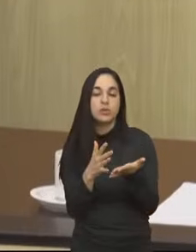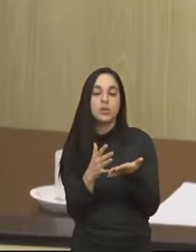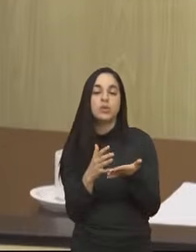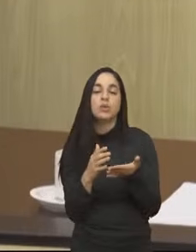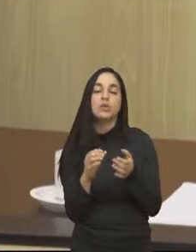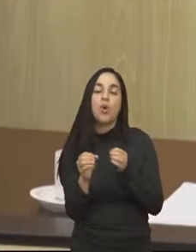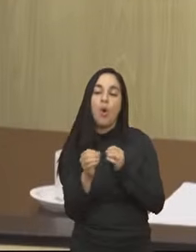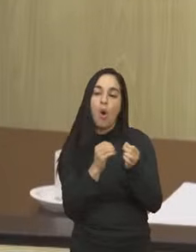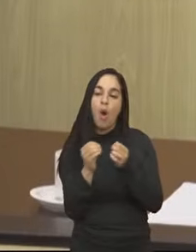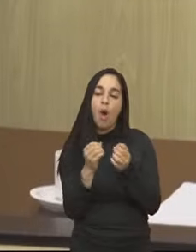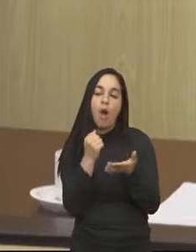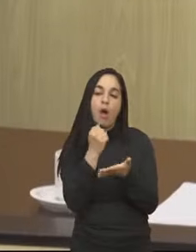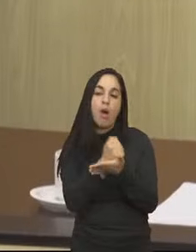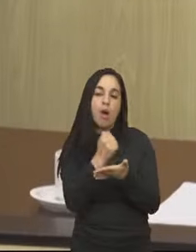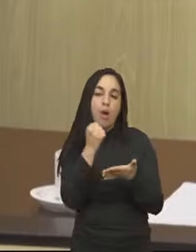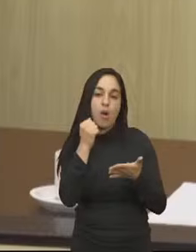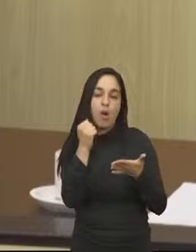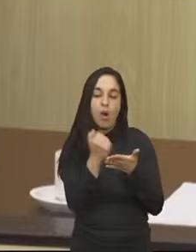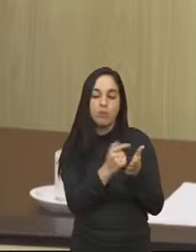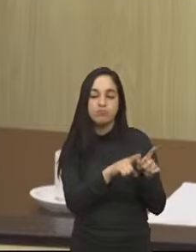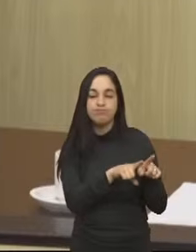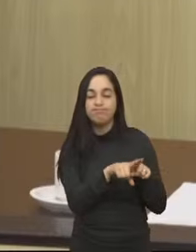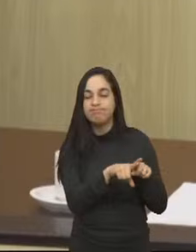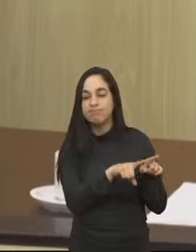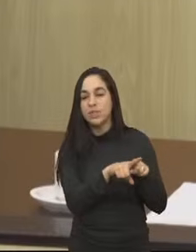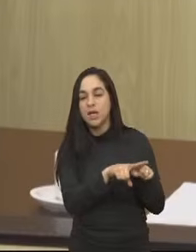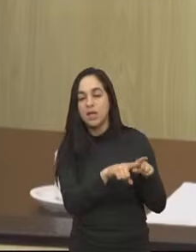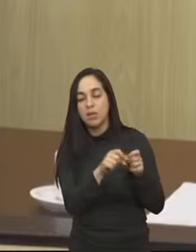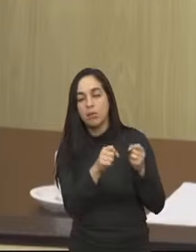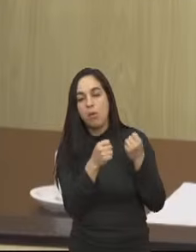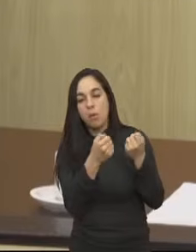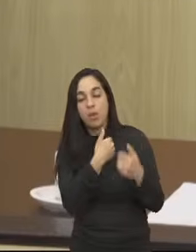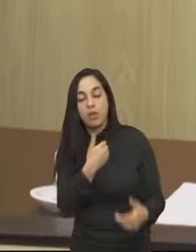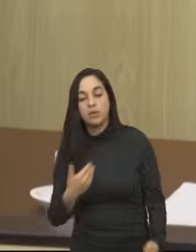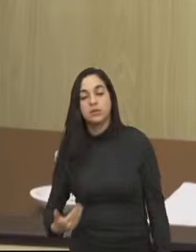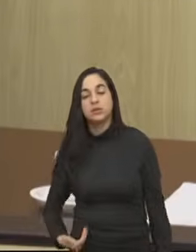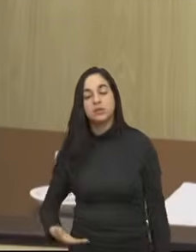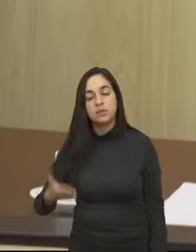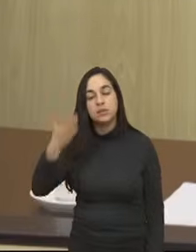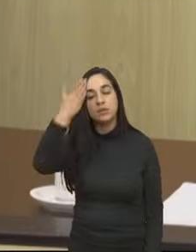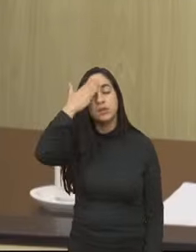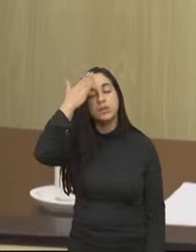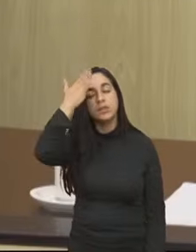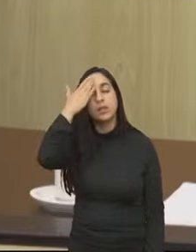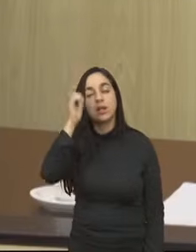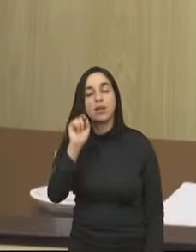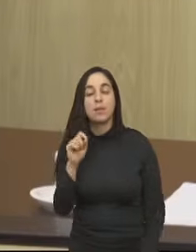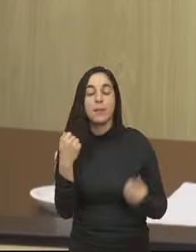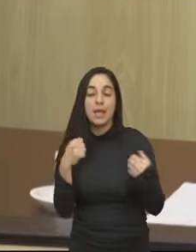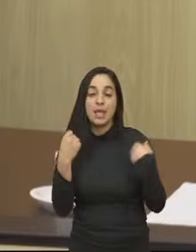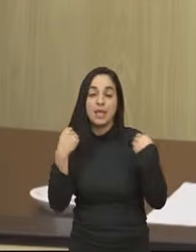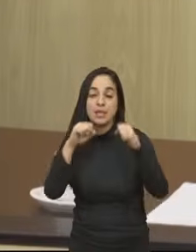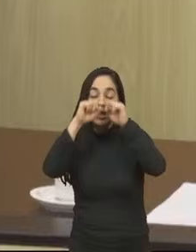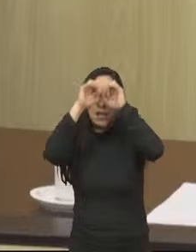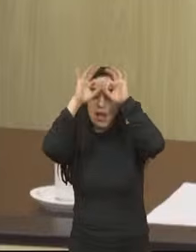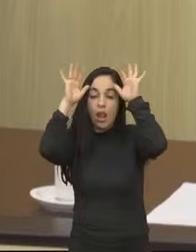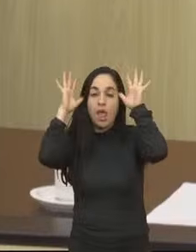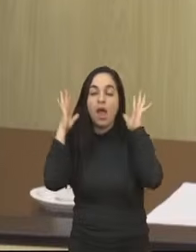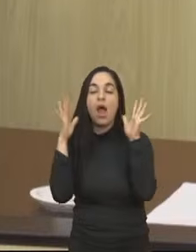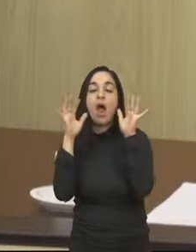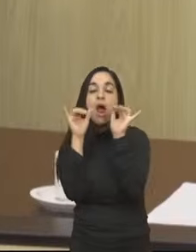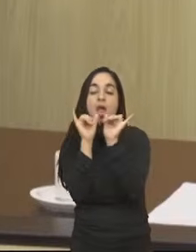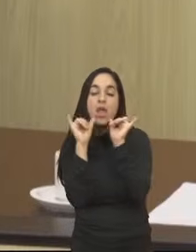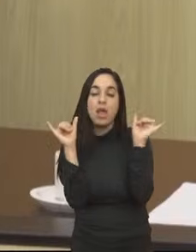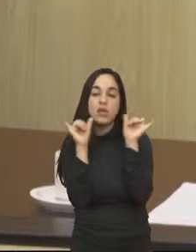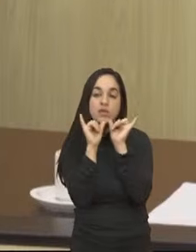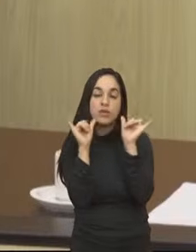obras e contratos firmados pelo Poder Executivo, considerando a necessidade de se garantir a transparência e a plena divulgação